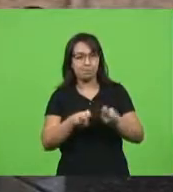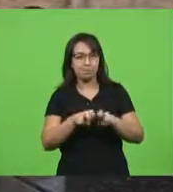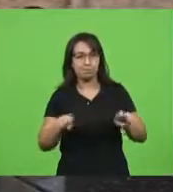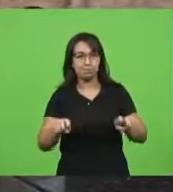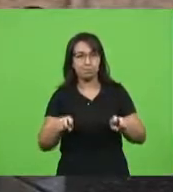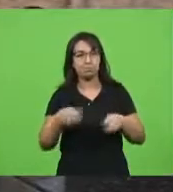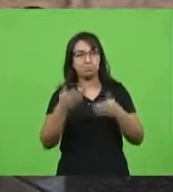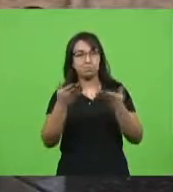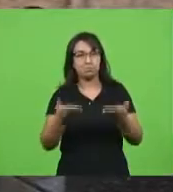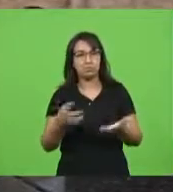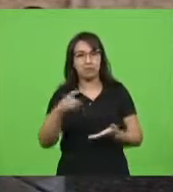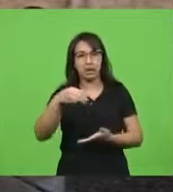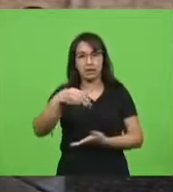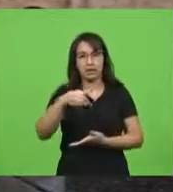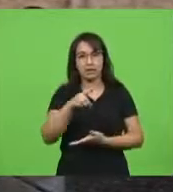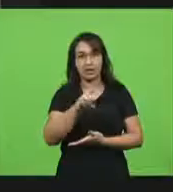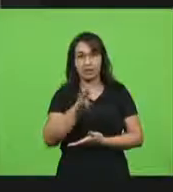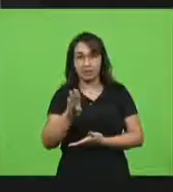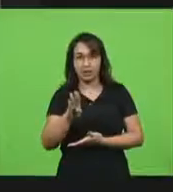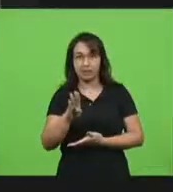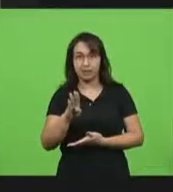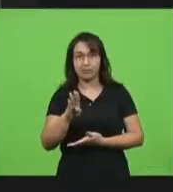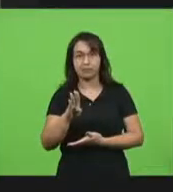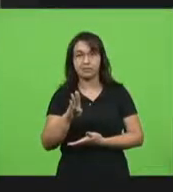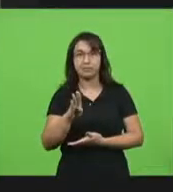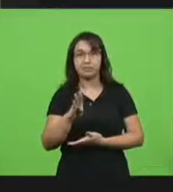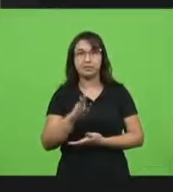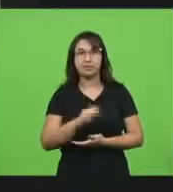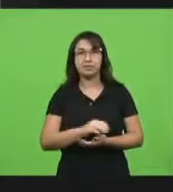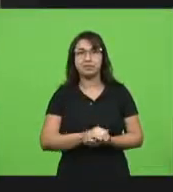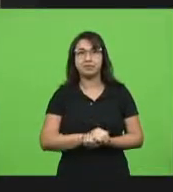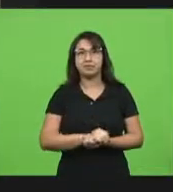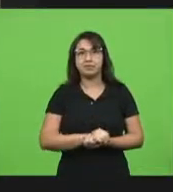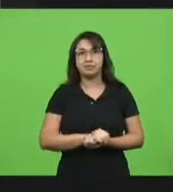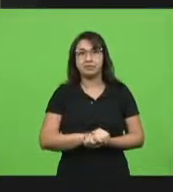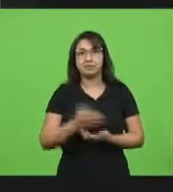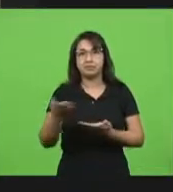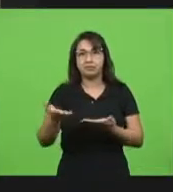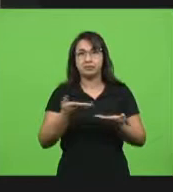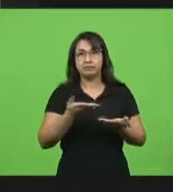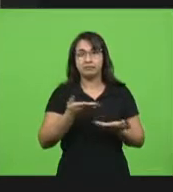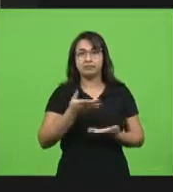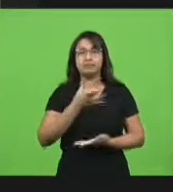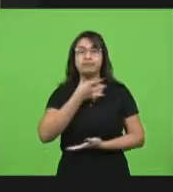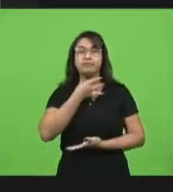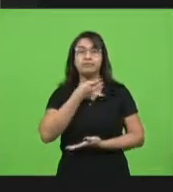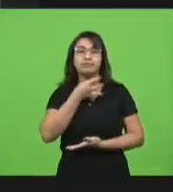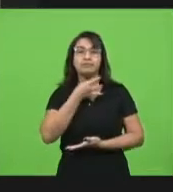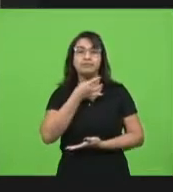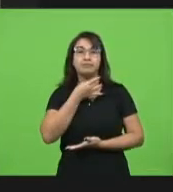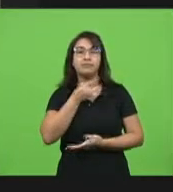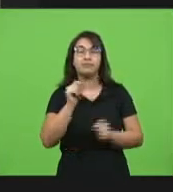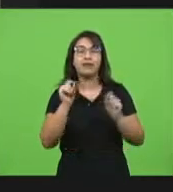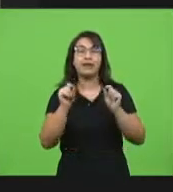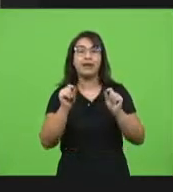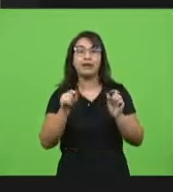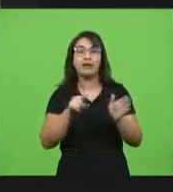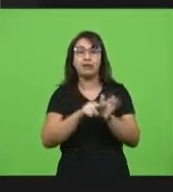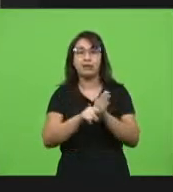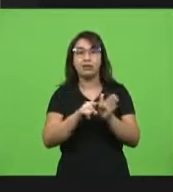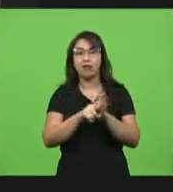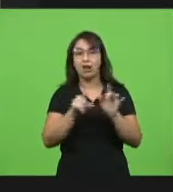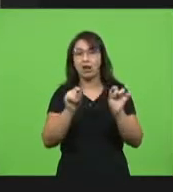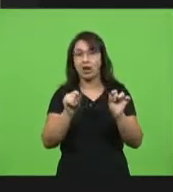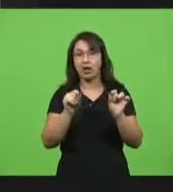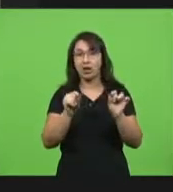deputado Valdir Cobalcini, quem será que vai fazer o questionamento ao secretário ali da bancada do